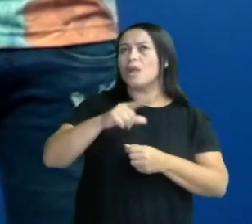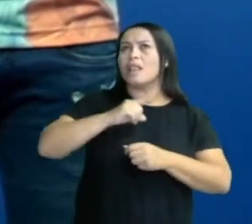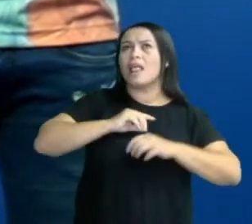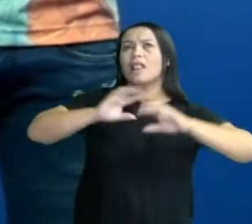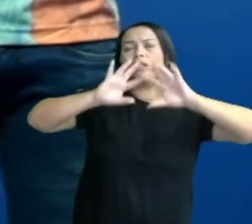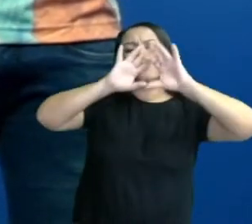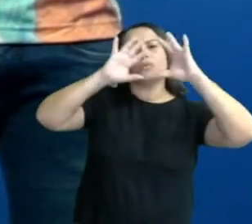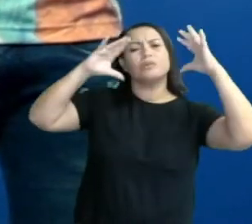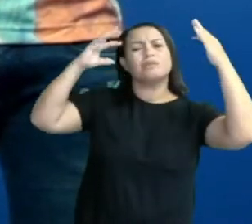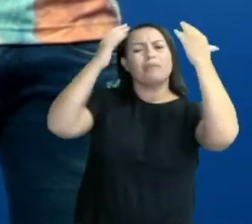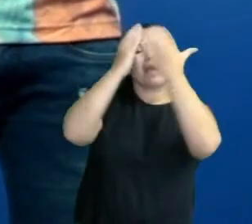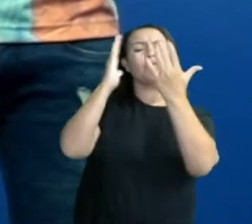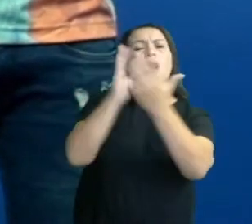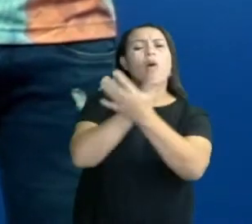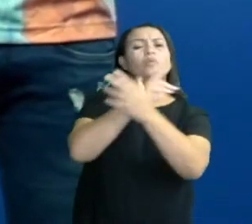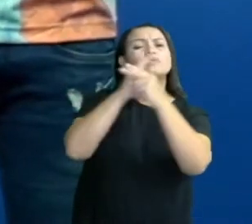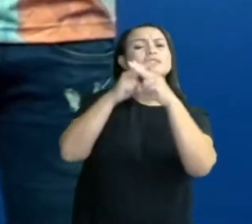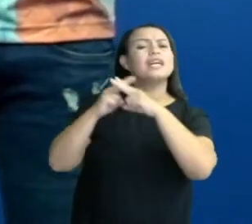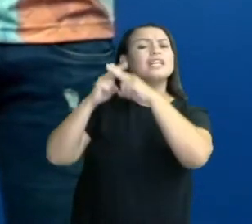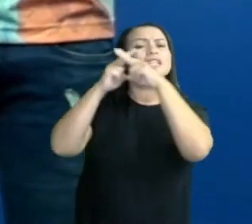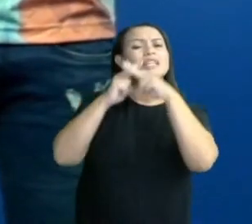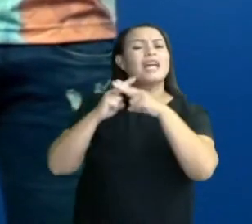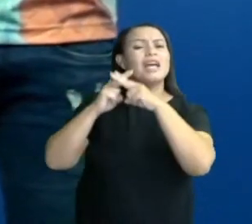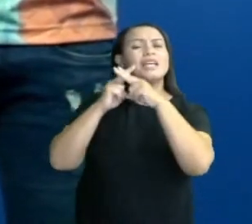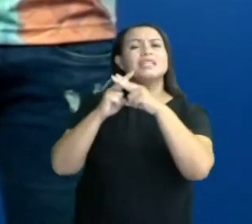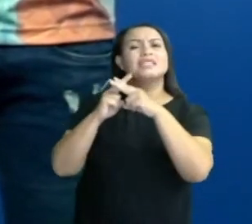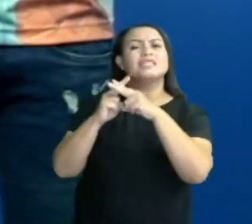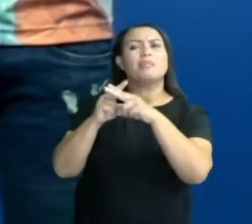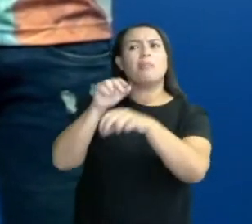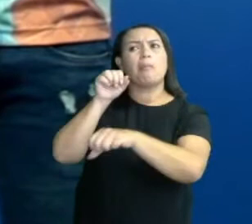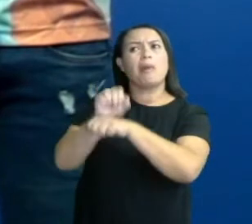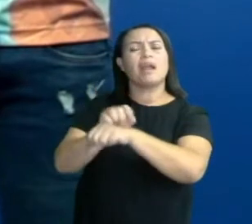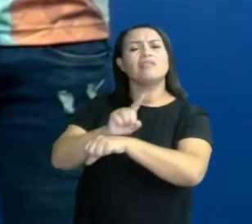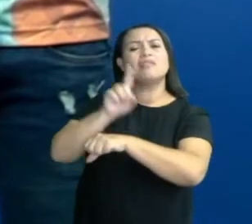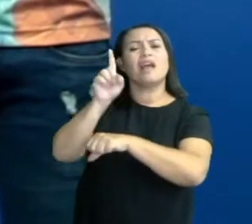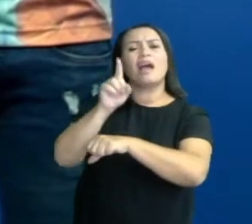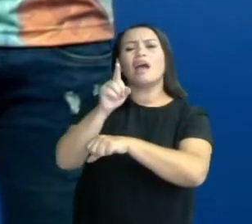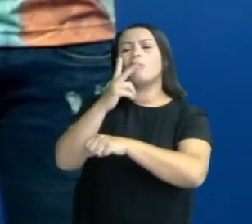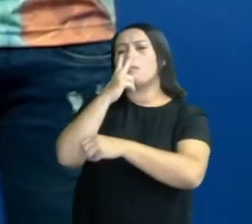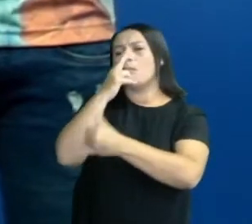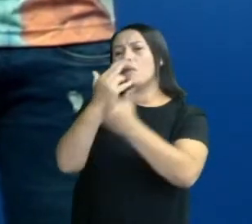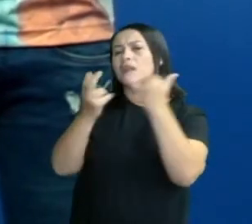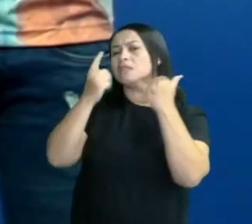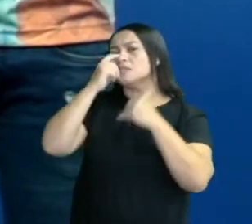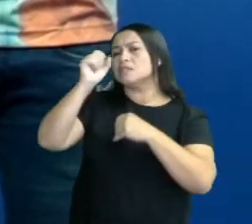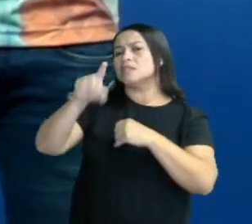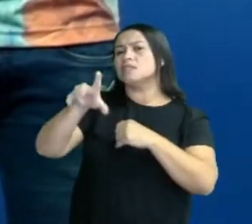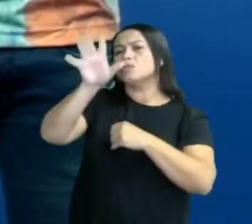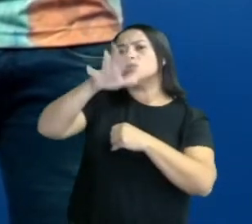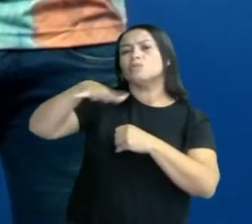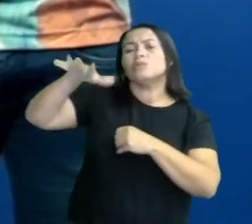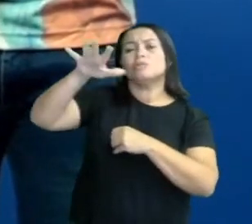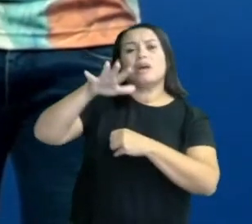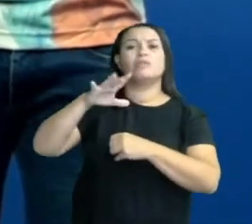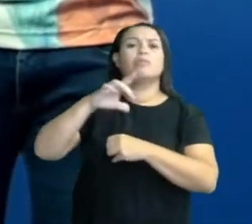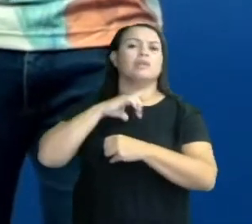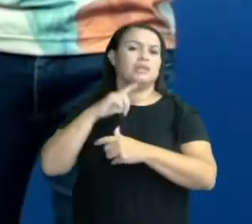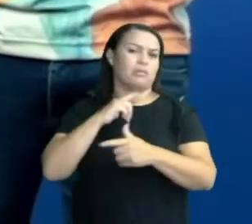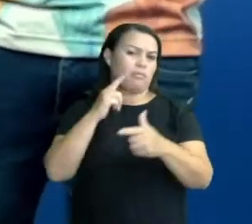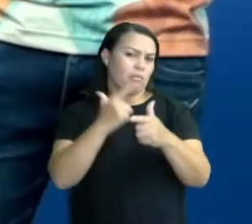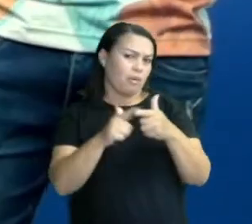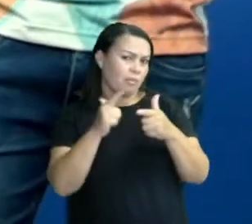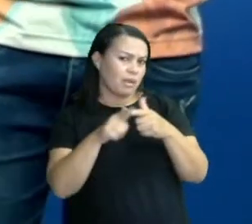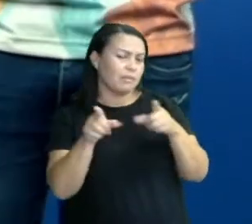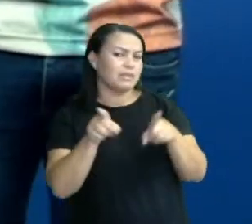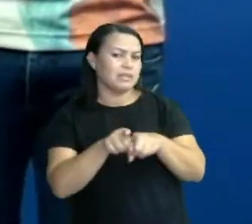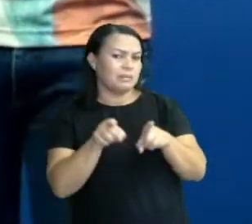tem satélites que ficam inativos e naturalmente viram sucata espacial, né? Então isso pode inclusive gerar acidentes